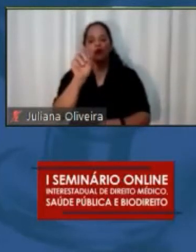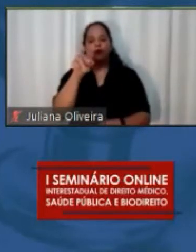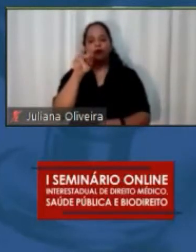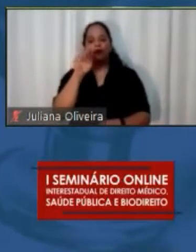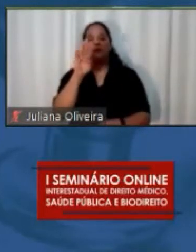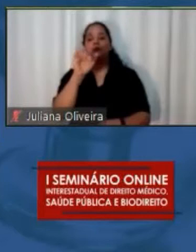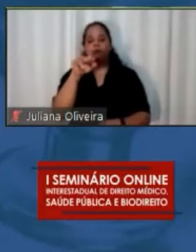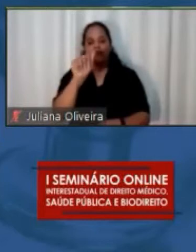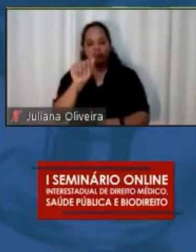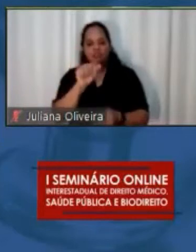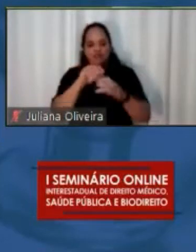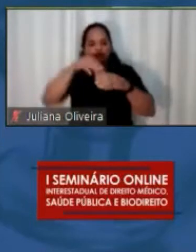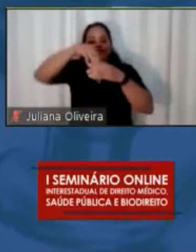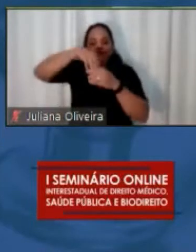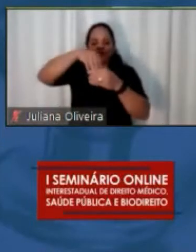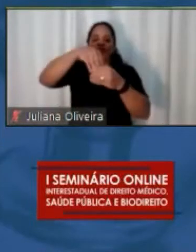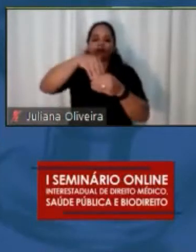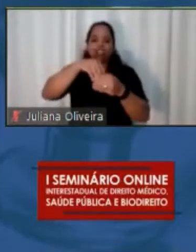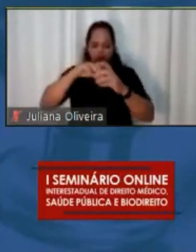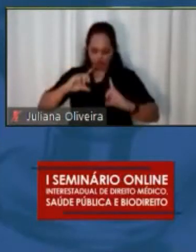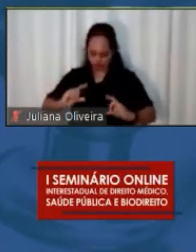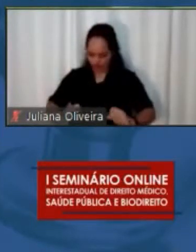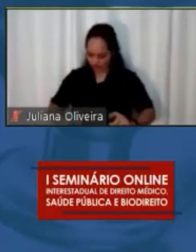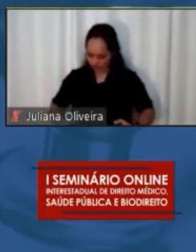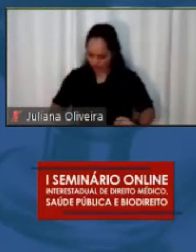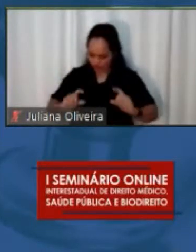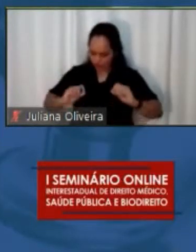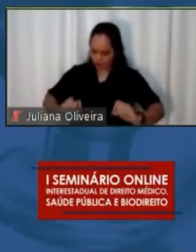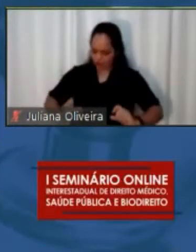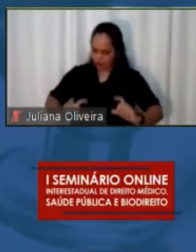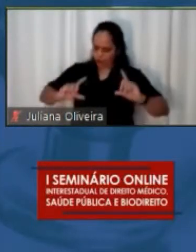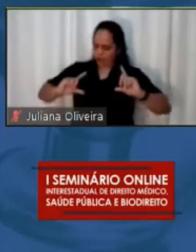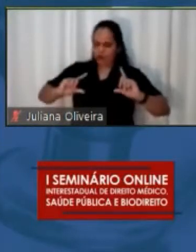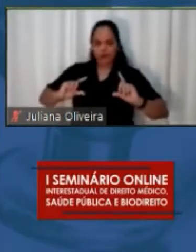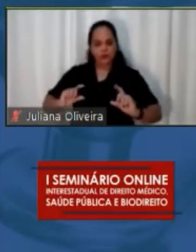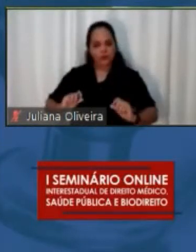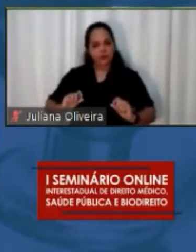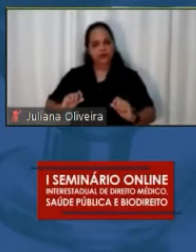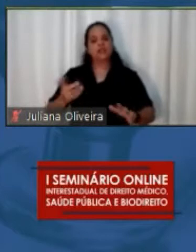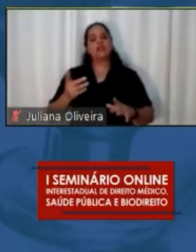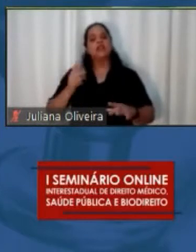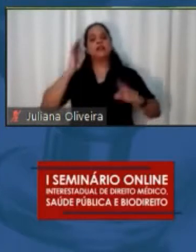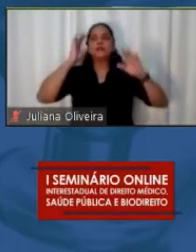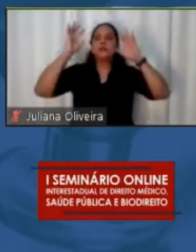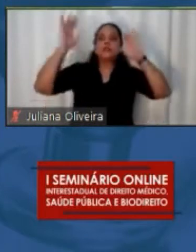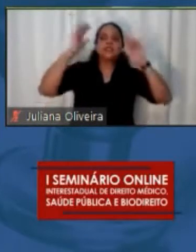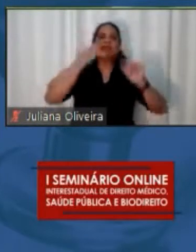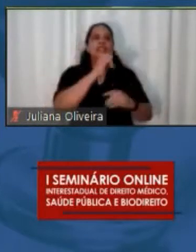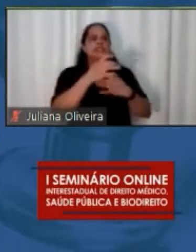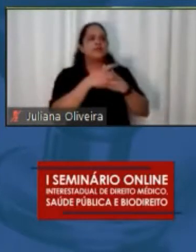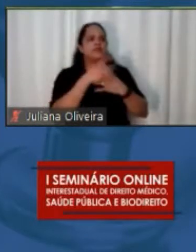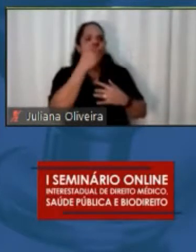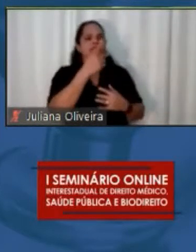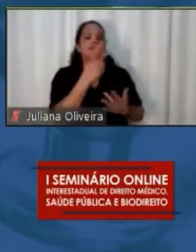tecidos. Será que realmente acontece isso? E se isso que a gente está dizendo estiver errado? Muito bem. Esse é um